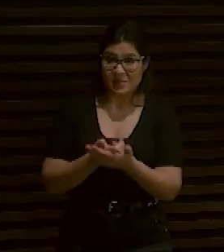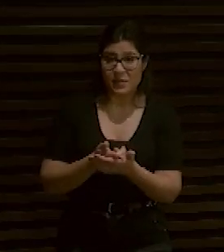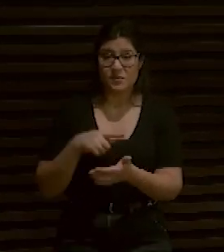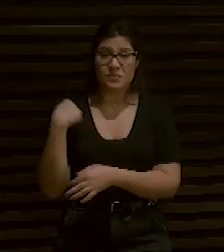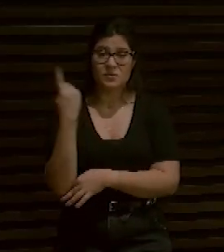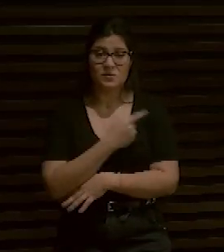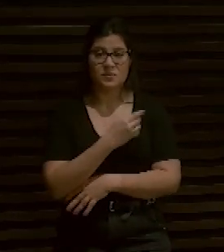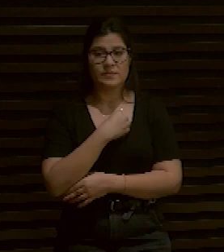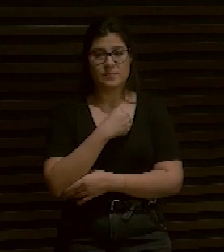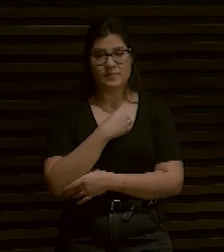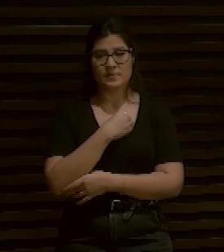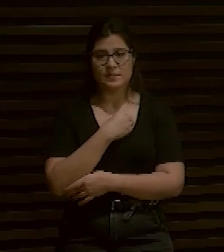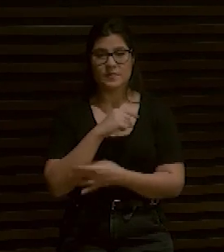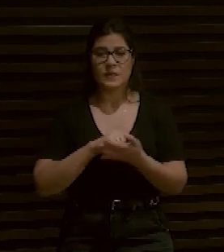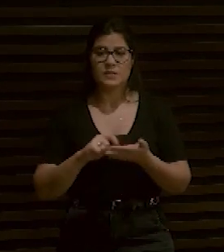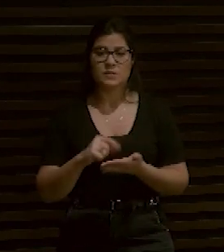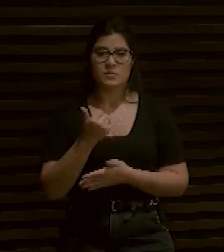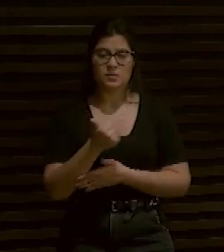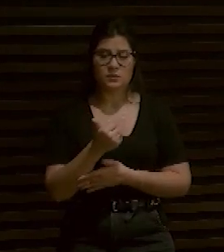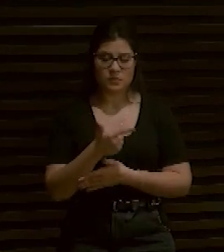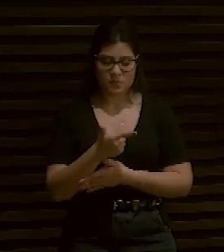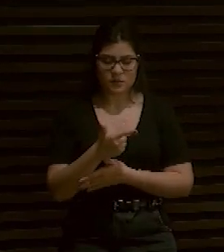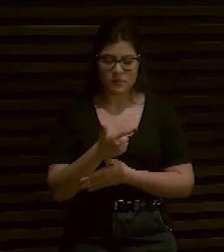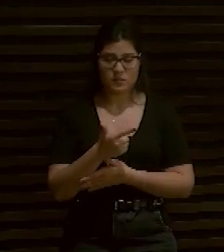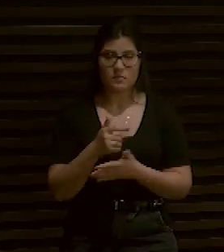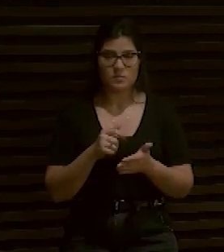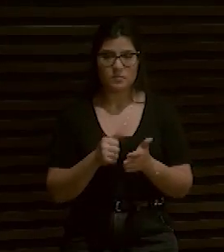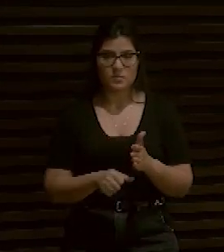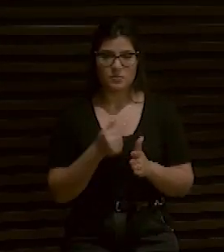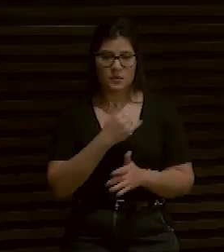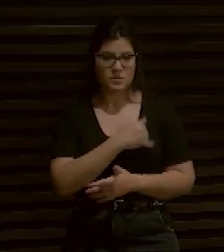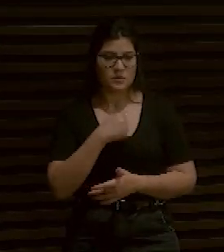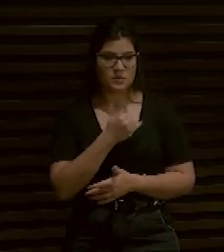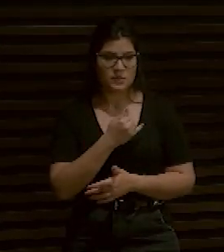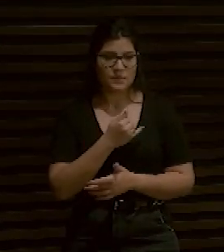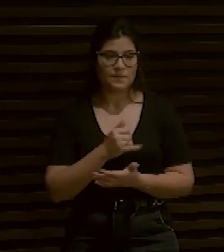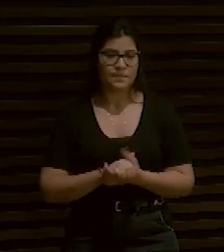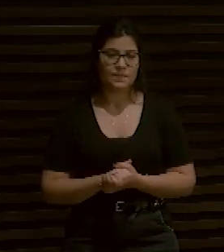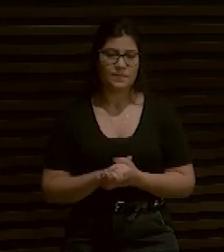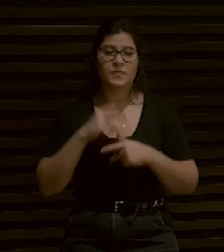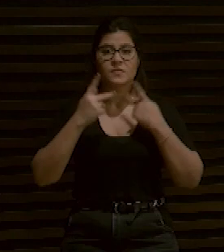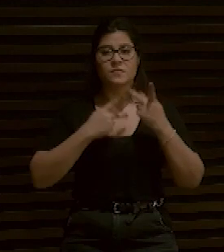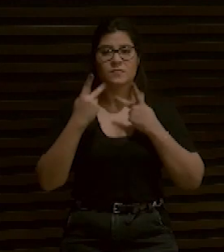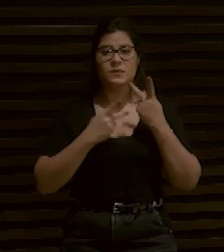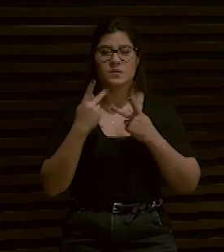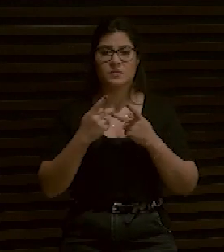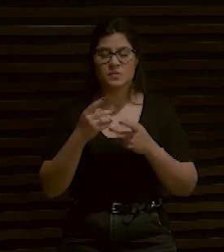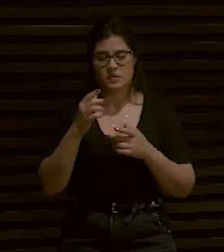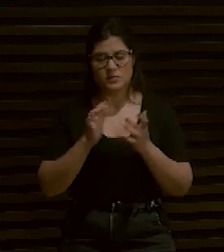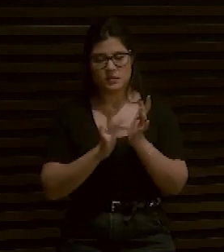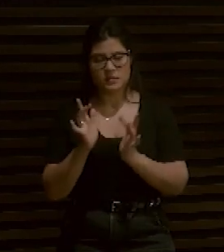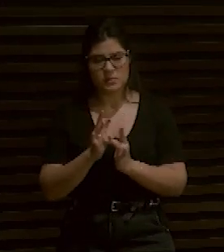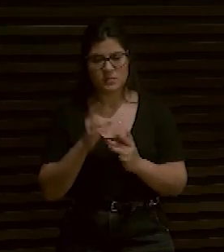Versículo 2, do capítulo 2 de 1 João. João fala assim, Ele é a propiciação pelos nossos pecados,